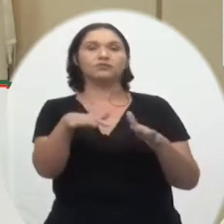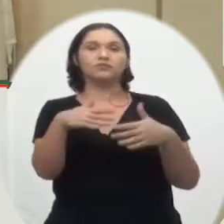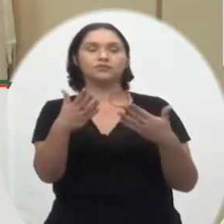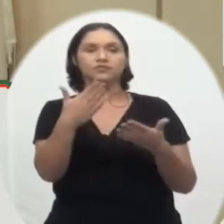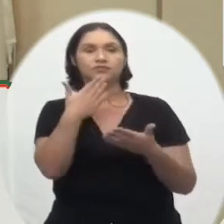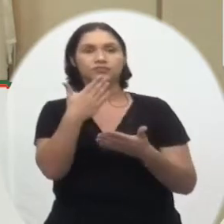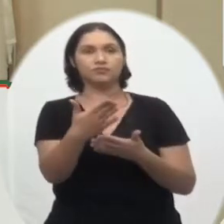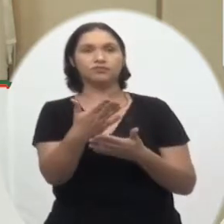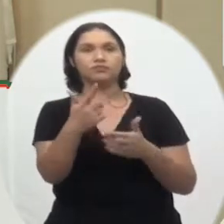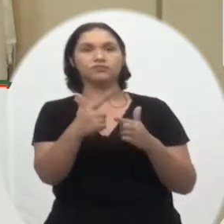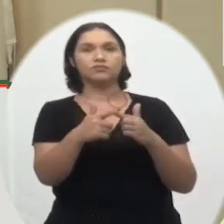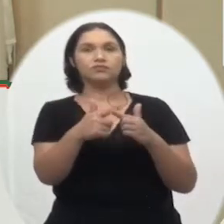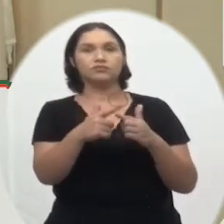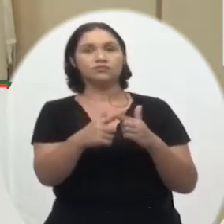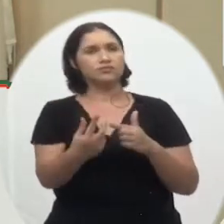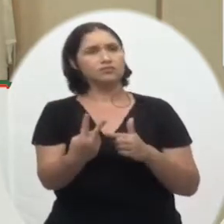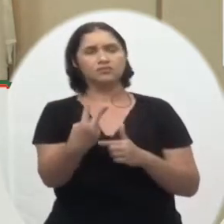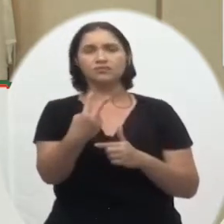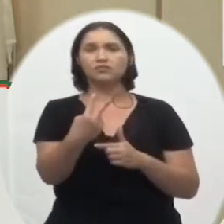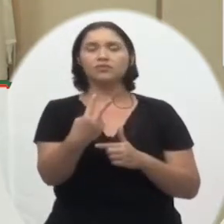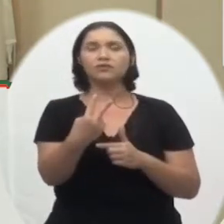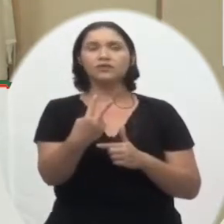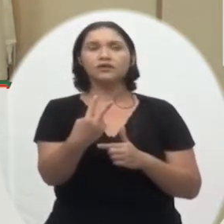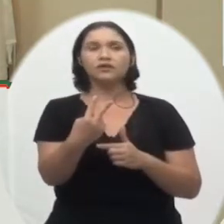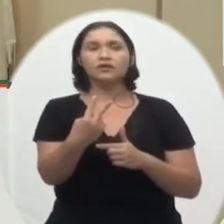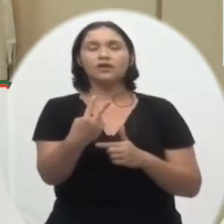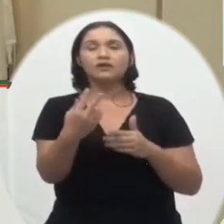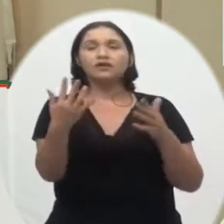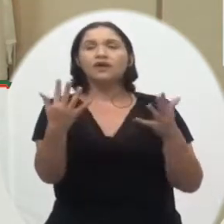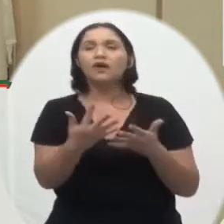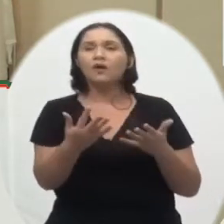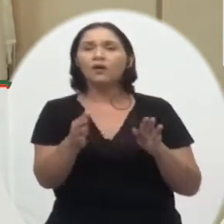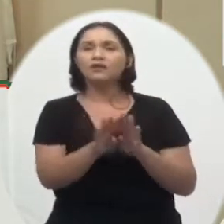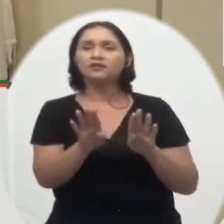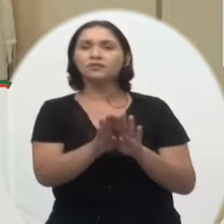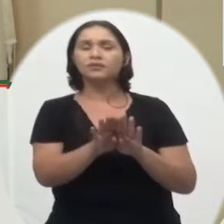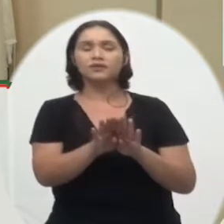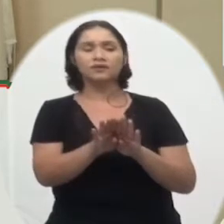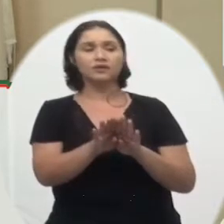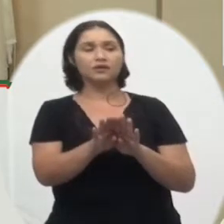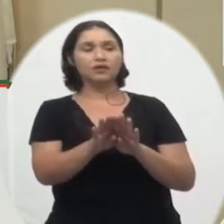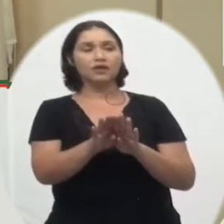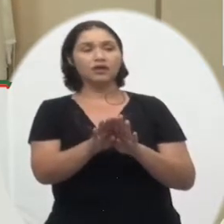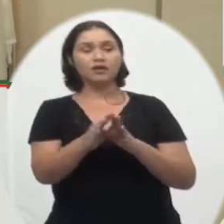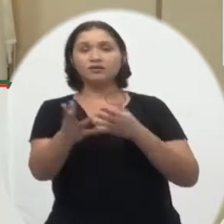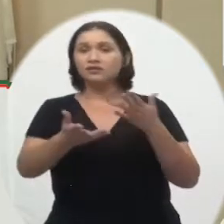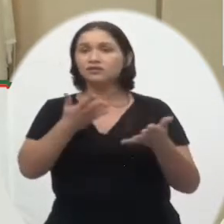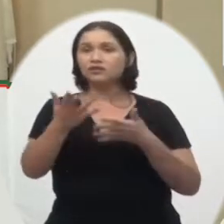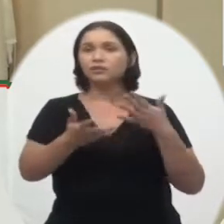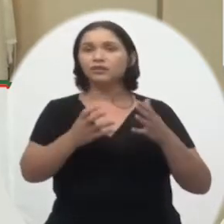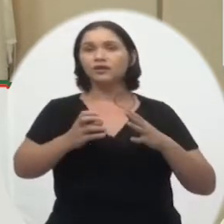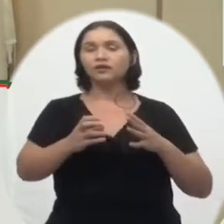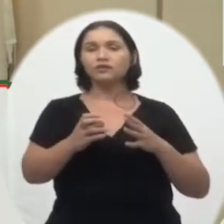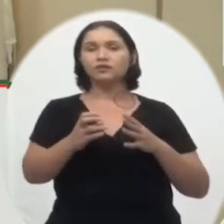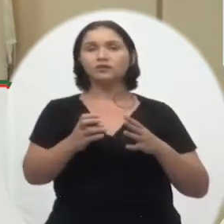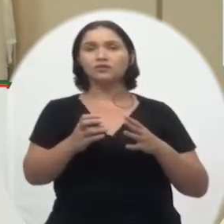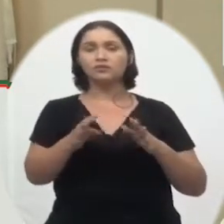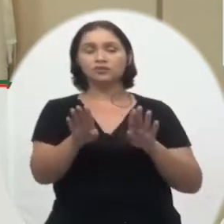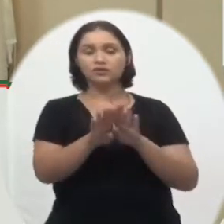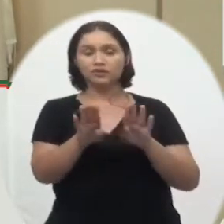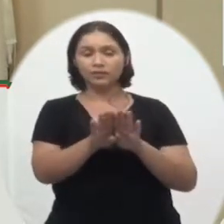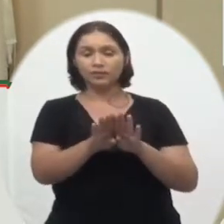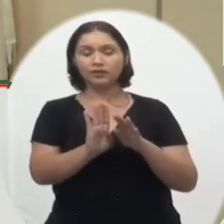levar essa ideia também lá para a Quarta Linha? É uma ideia que os vereadores de lá sempre também vêm batendo nessa tecla, o vereador Ademir, a vereadora Giovana.